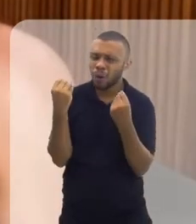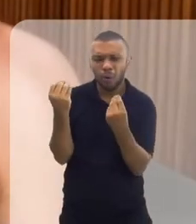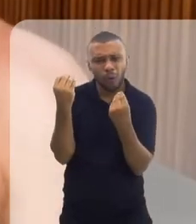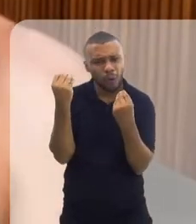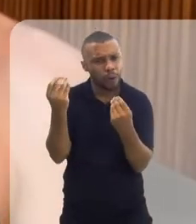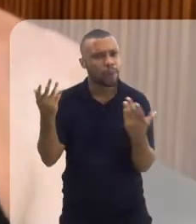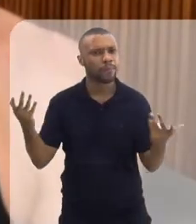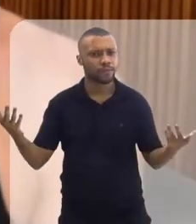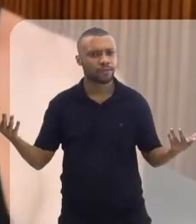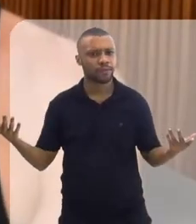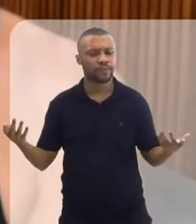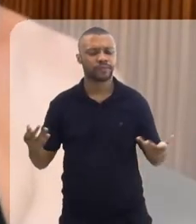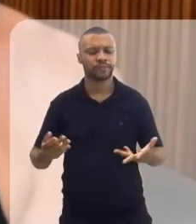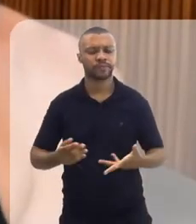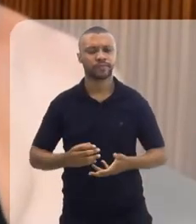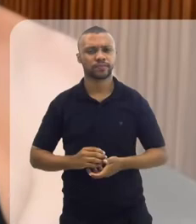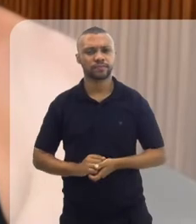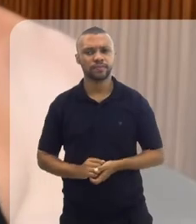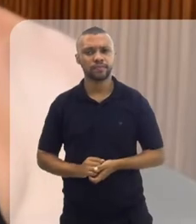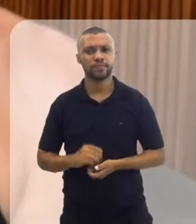pode, né?" E assim,